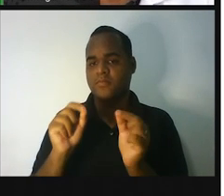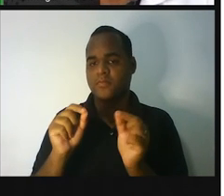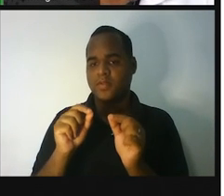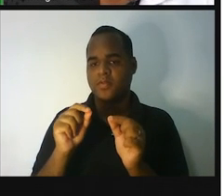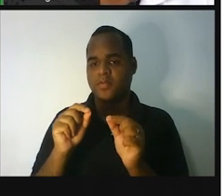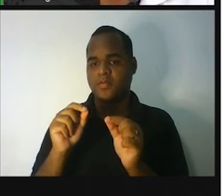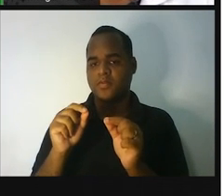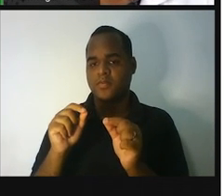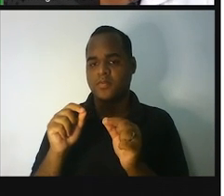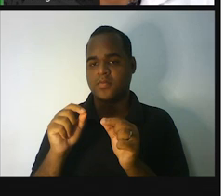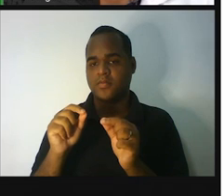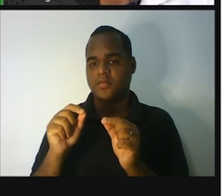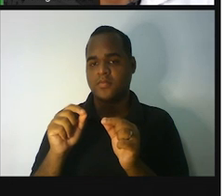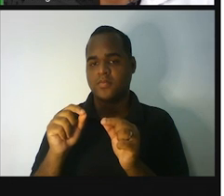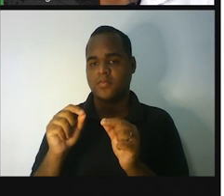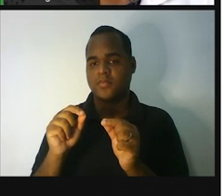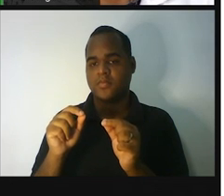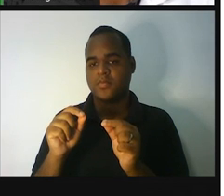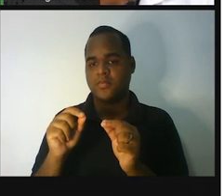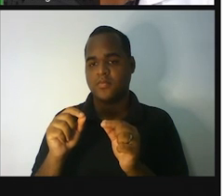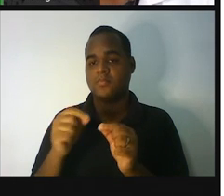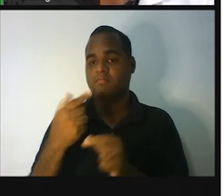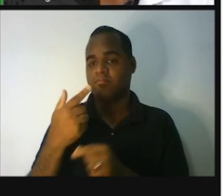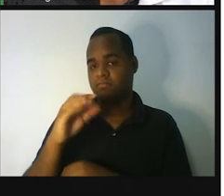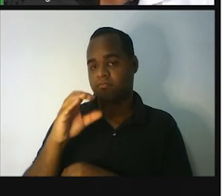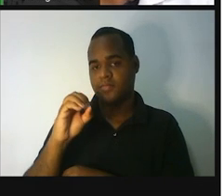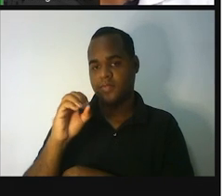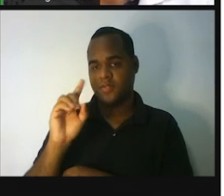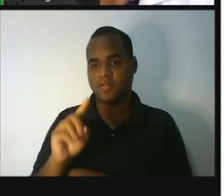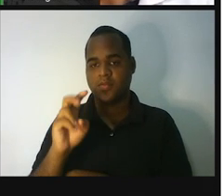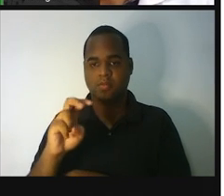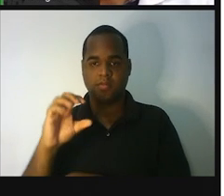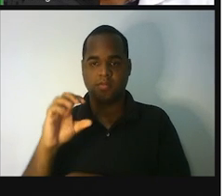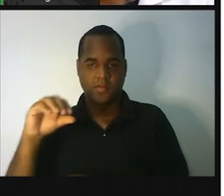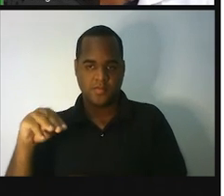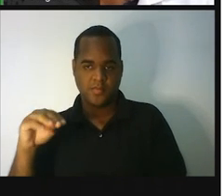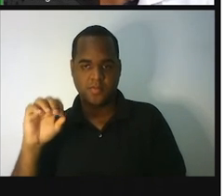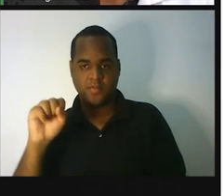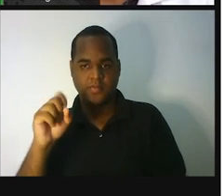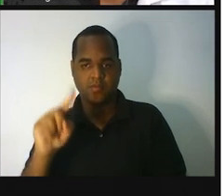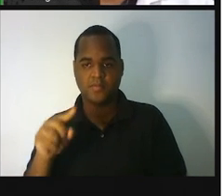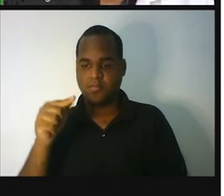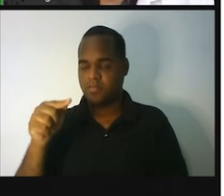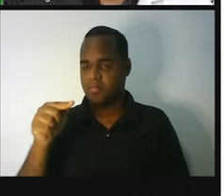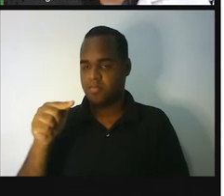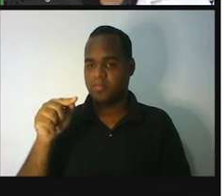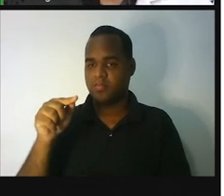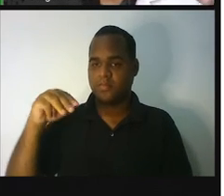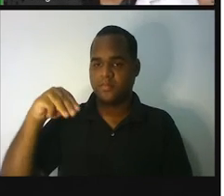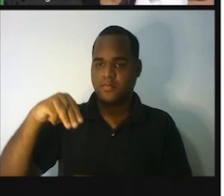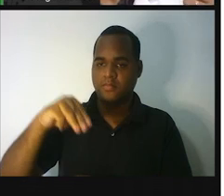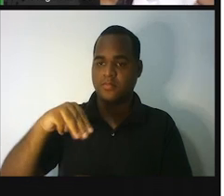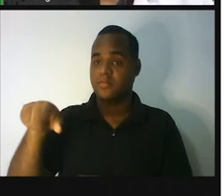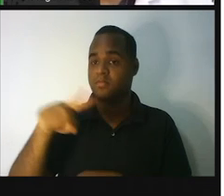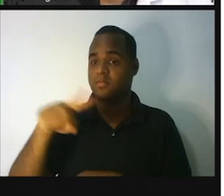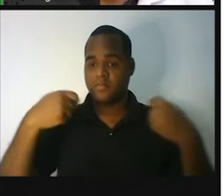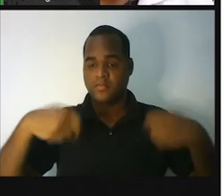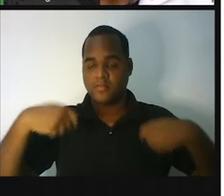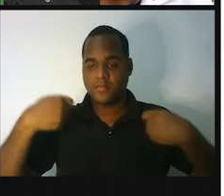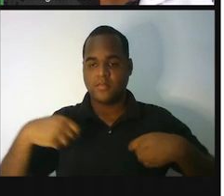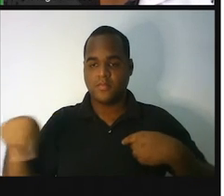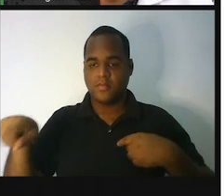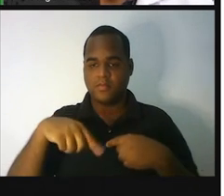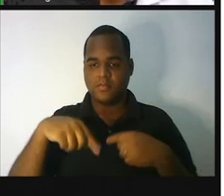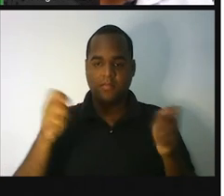veja que a gente tem medidas cristãos centímetros e outro médico dá uma a gente precisa fazer